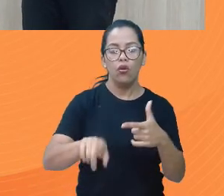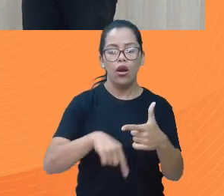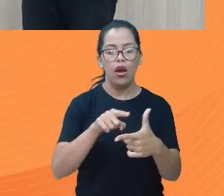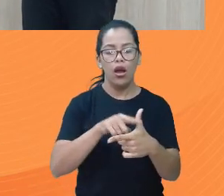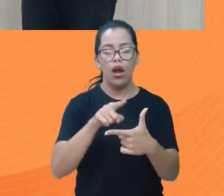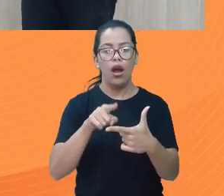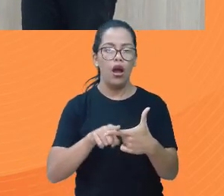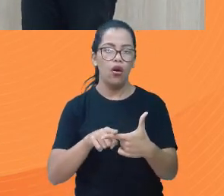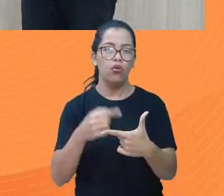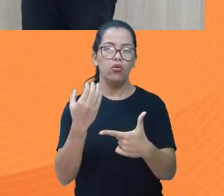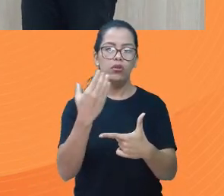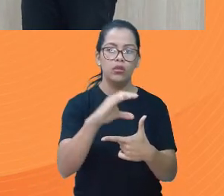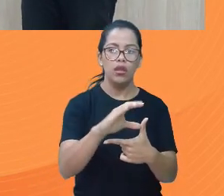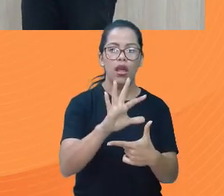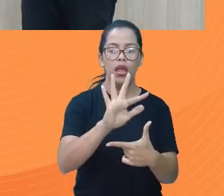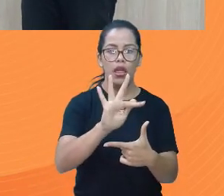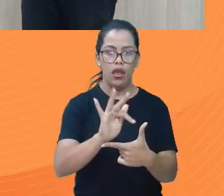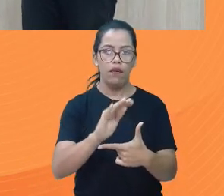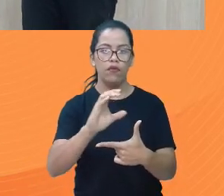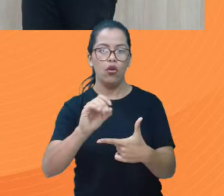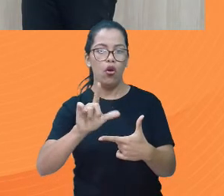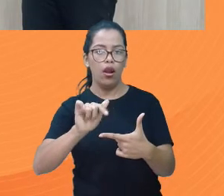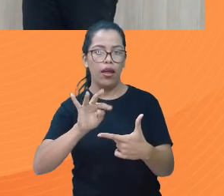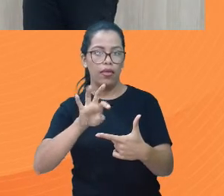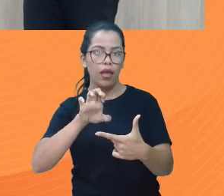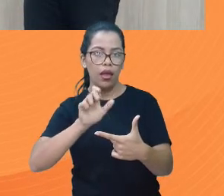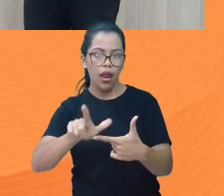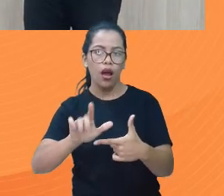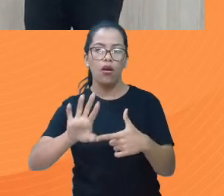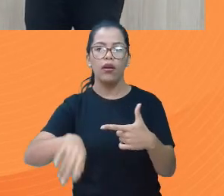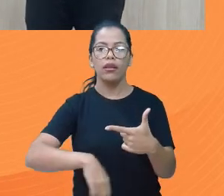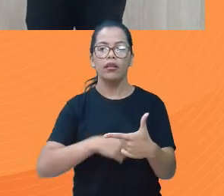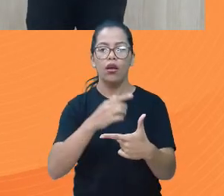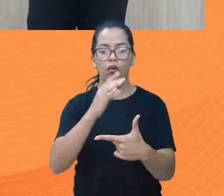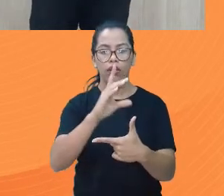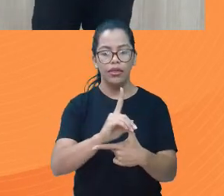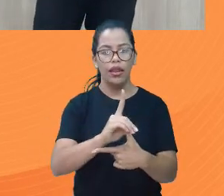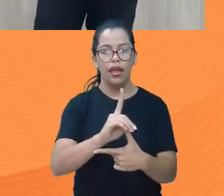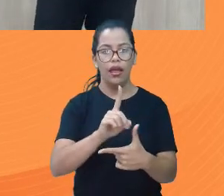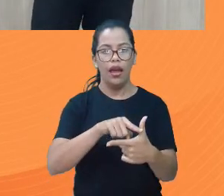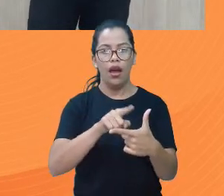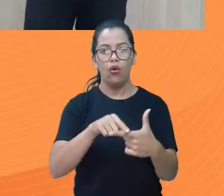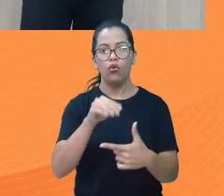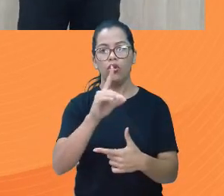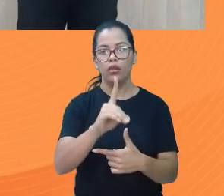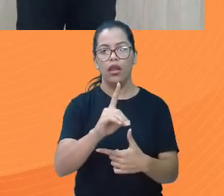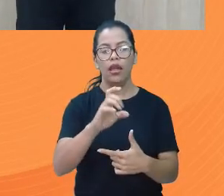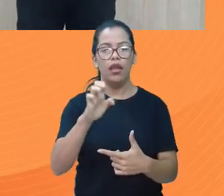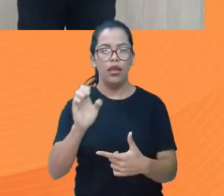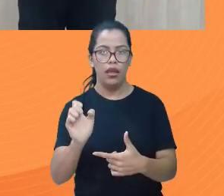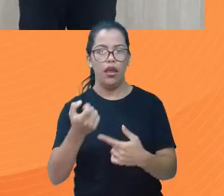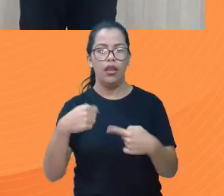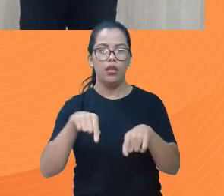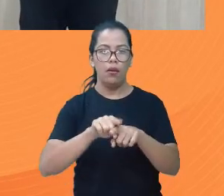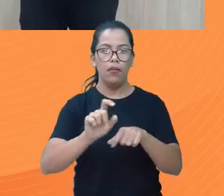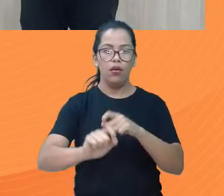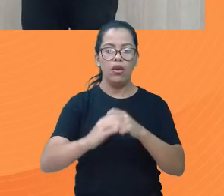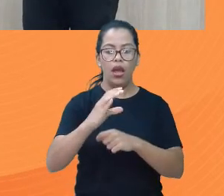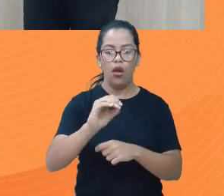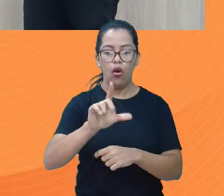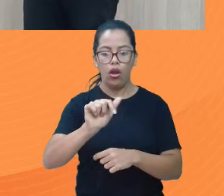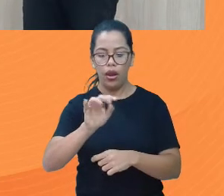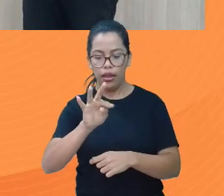colateral, o ângulo D com o ângulo E, também colateral. E colateral o quê? Interno. Tá